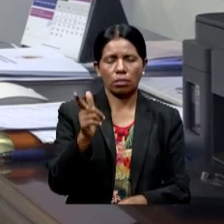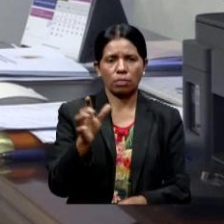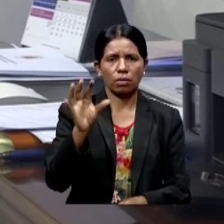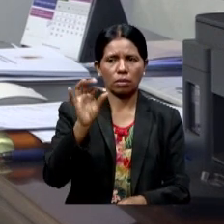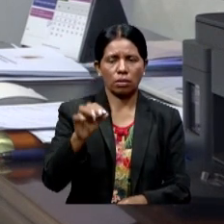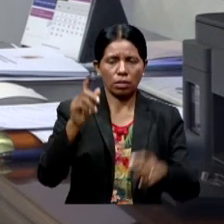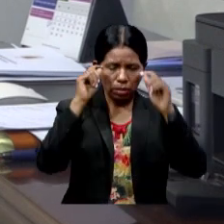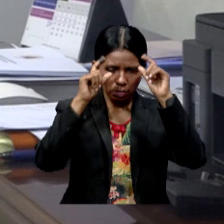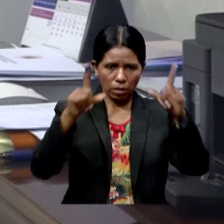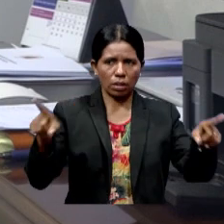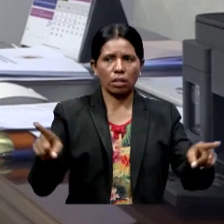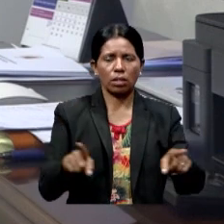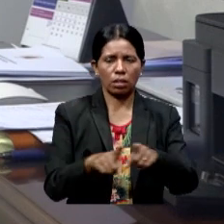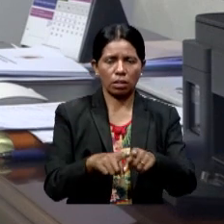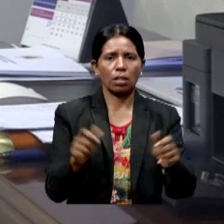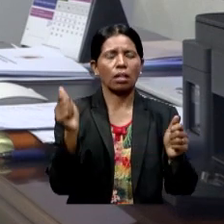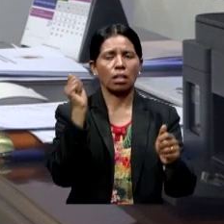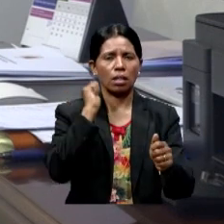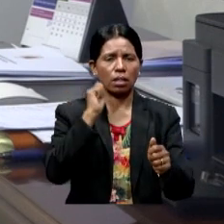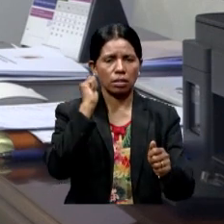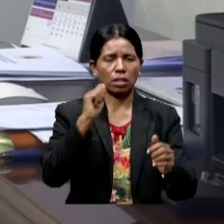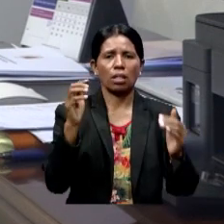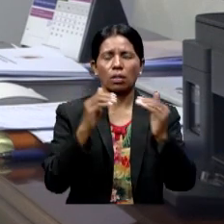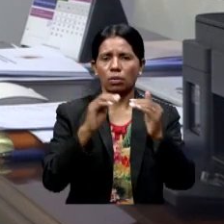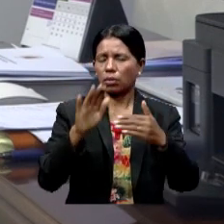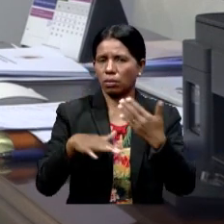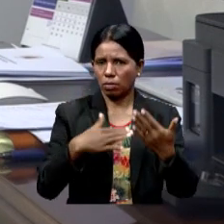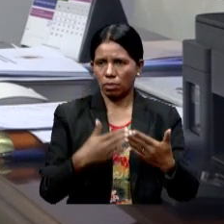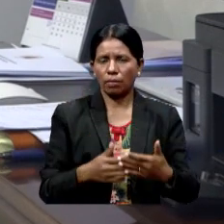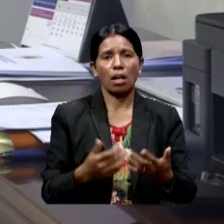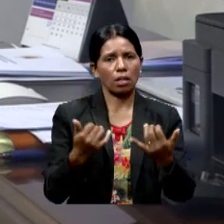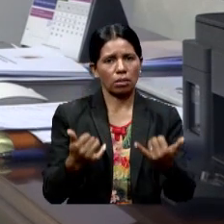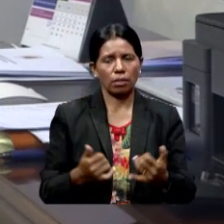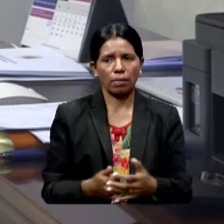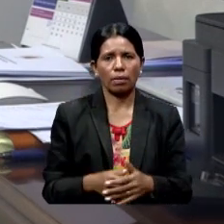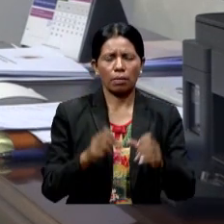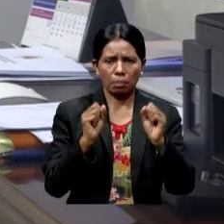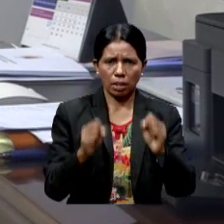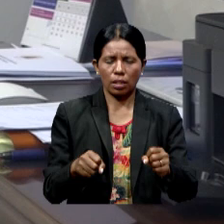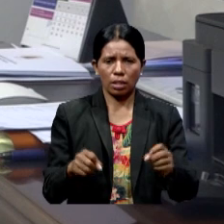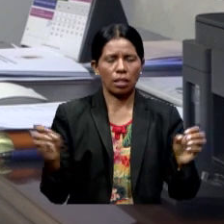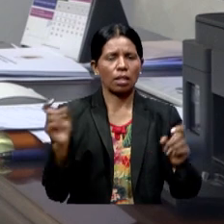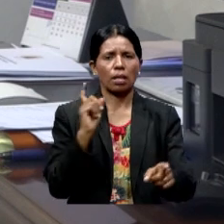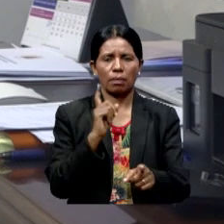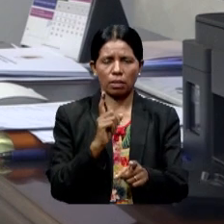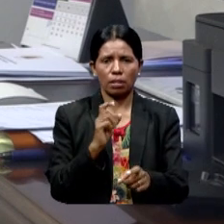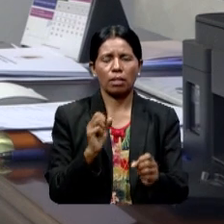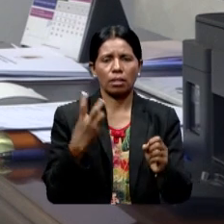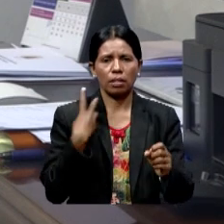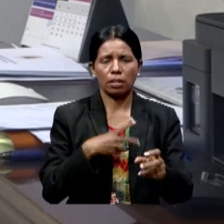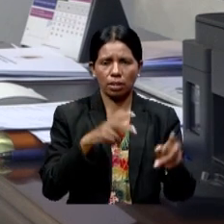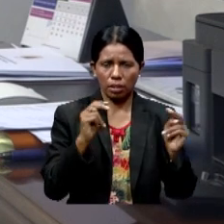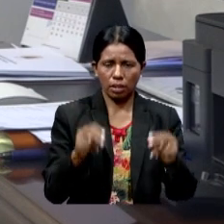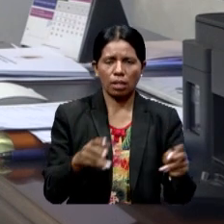se sai uma naim bai ASEAN bai encontro hirakne. Agora bele galai tambanemak tenki